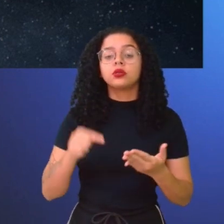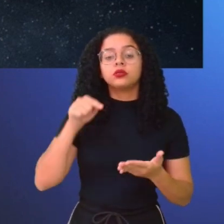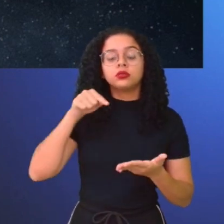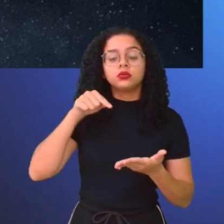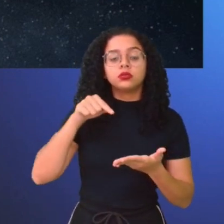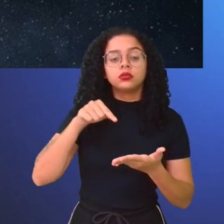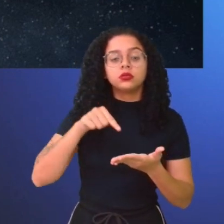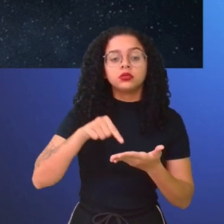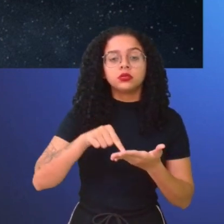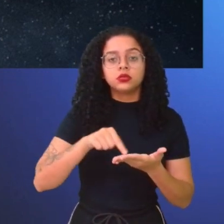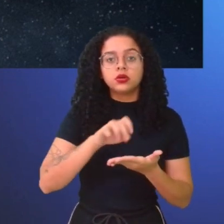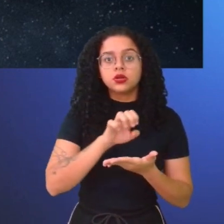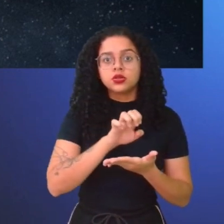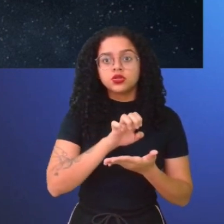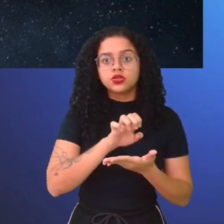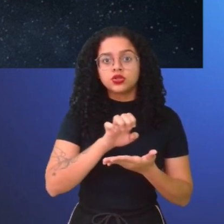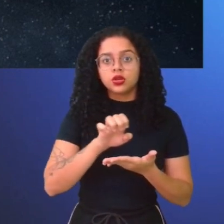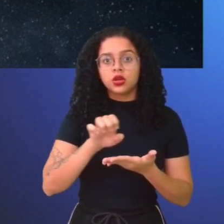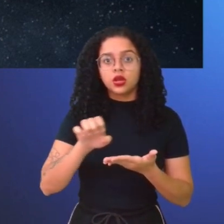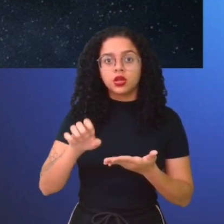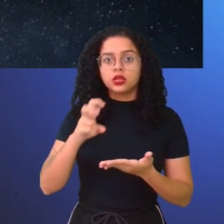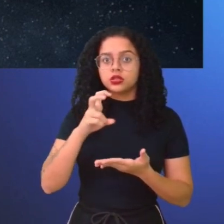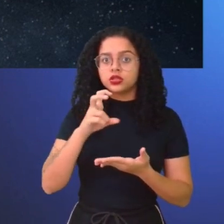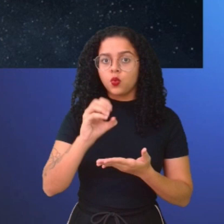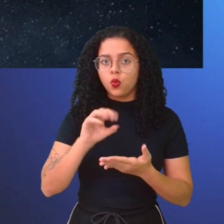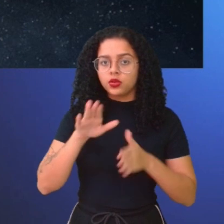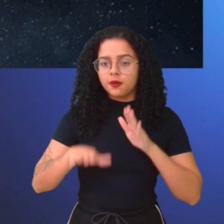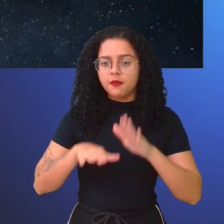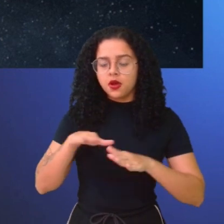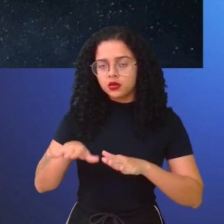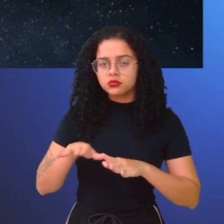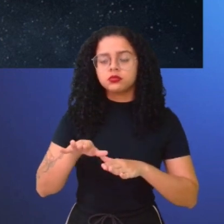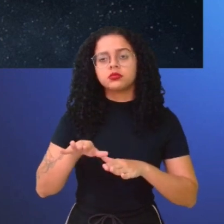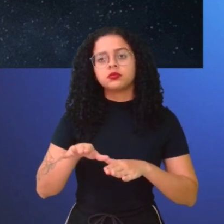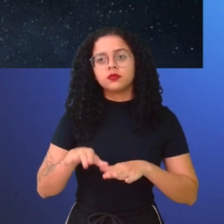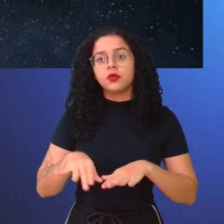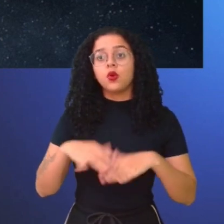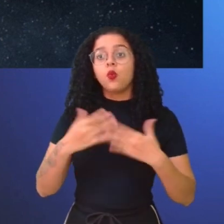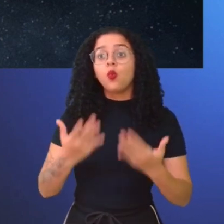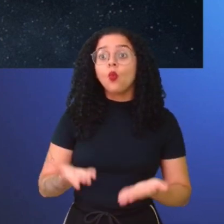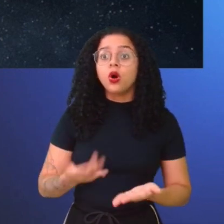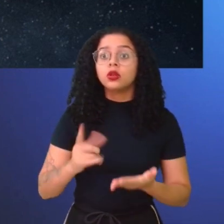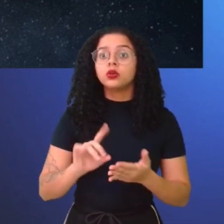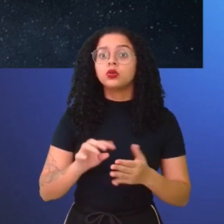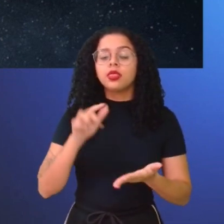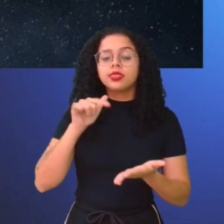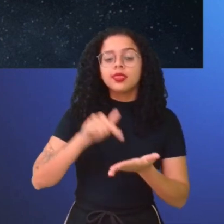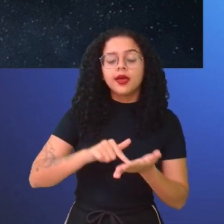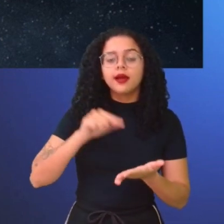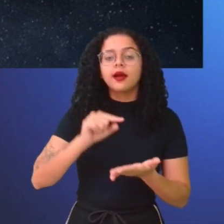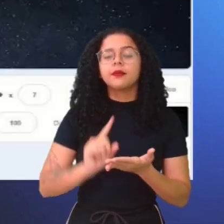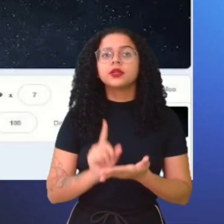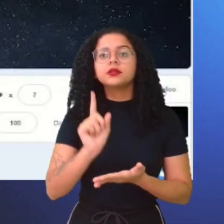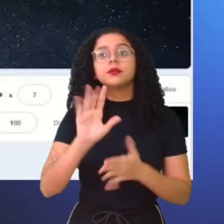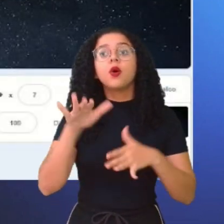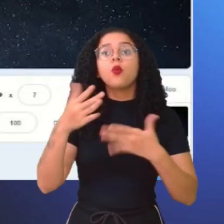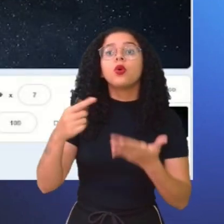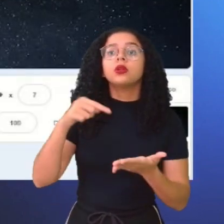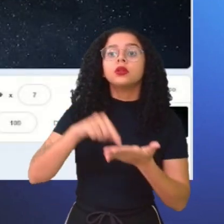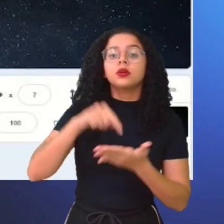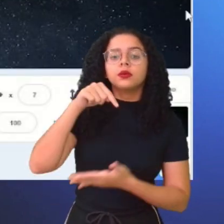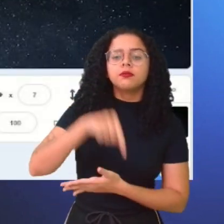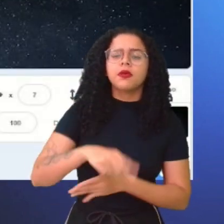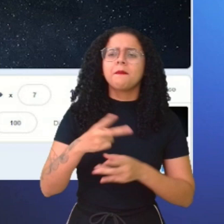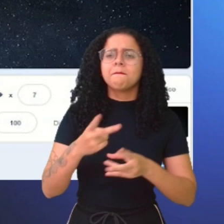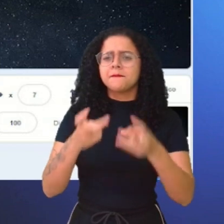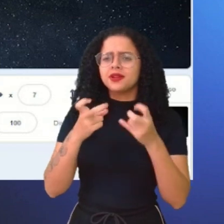esquerda, 50 passos para a esquerda. Quando a tecla para cima, quando a tecla para baixo. Então, percebe que aí no Scratch